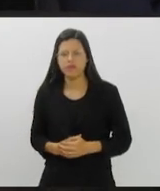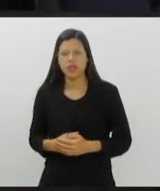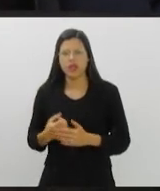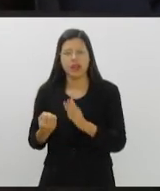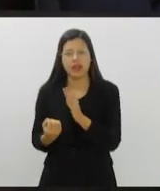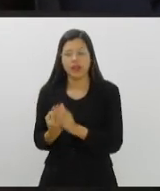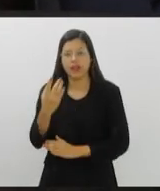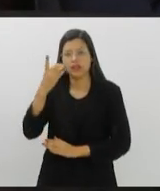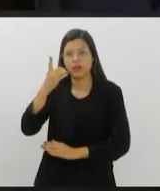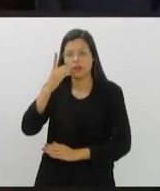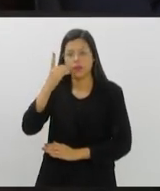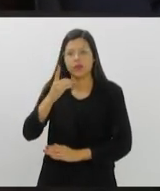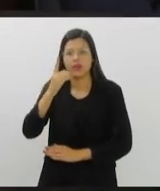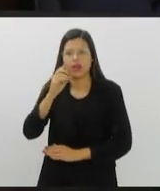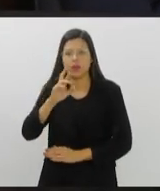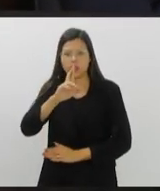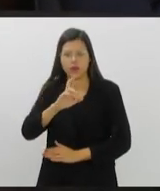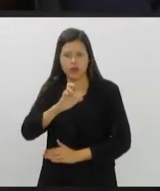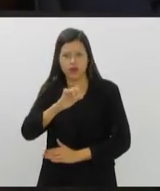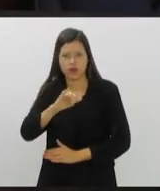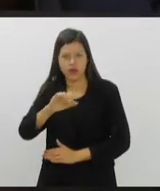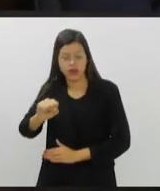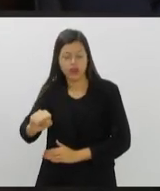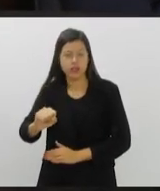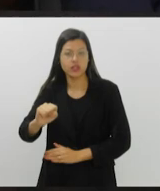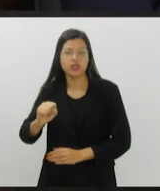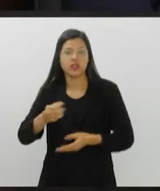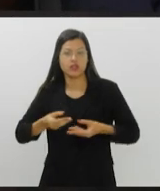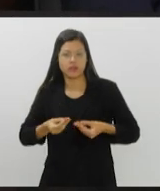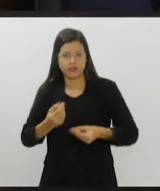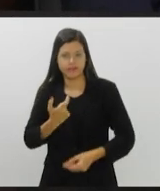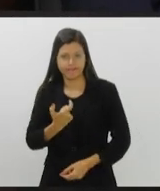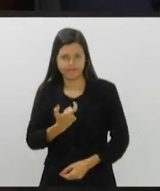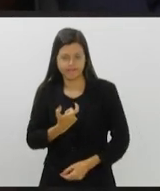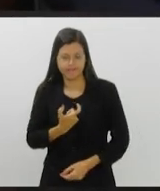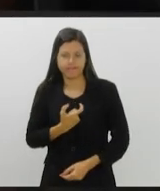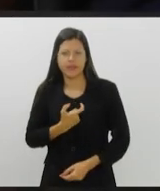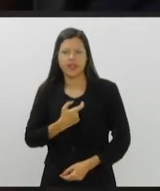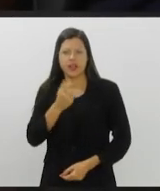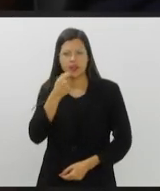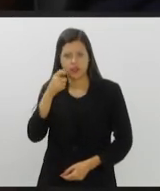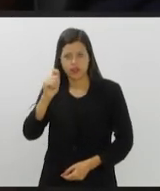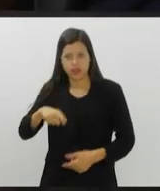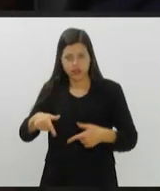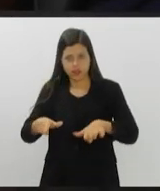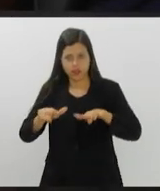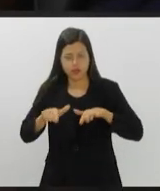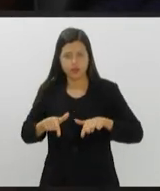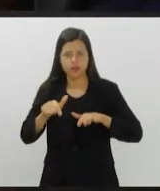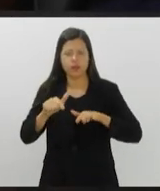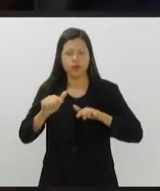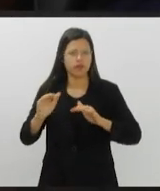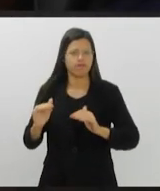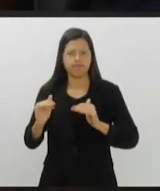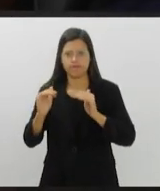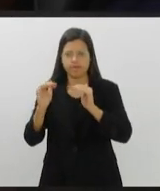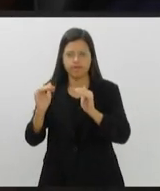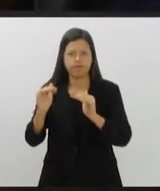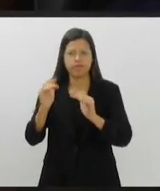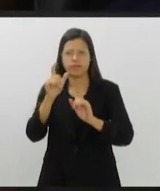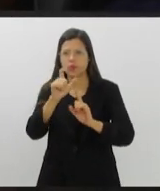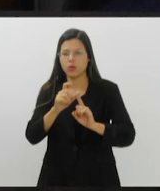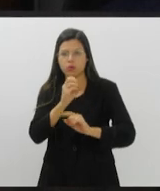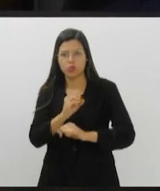do deputado Rosenberg Reis, que concede medalha Tiradentes e respectivo diploma ao excelentíssimo senhor